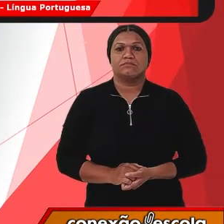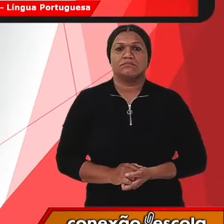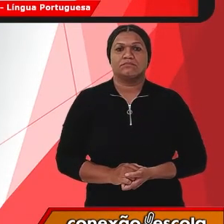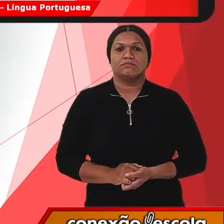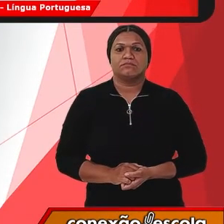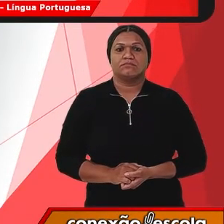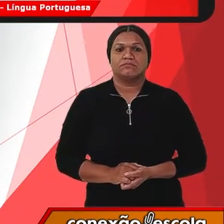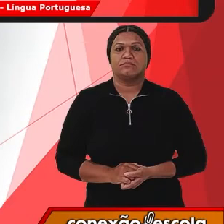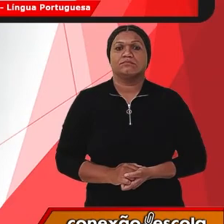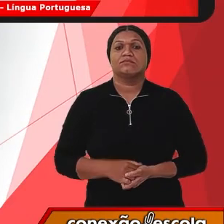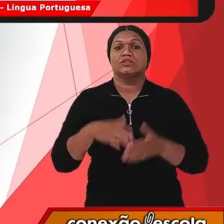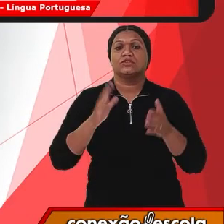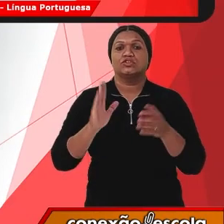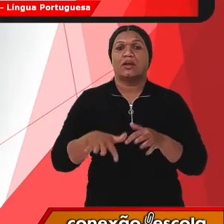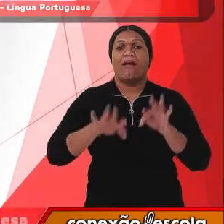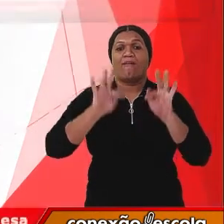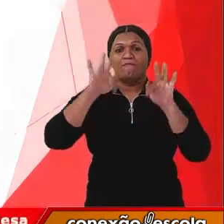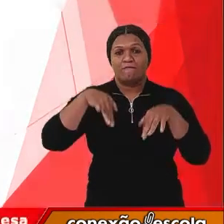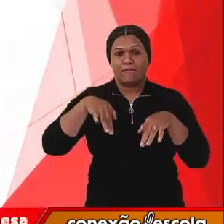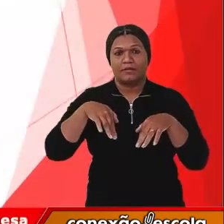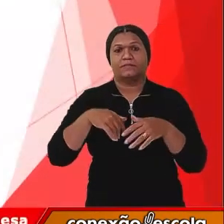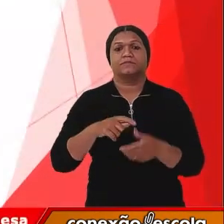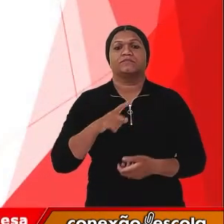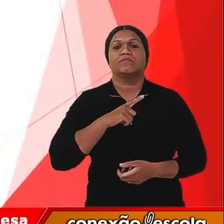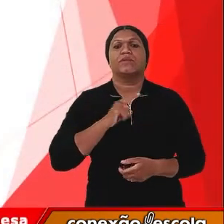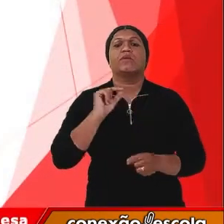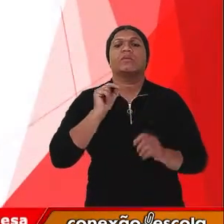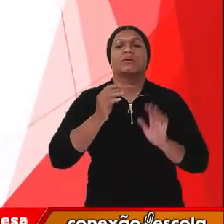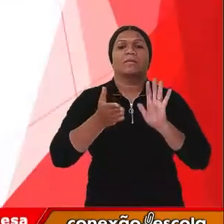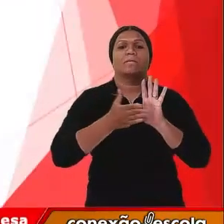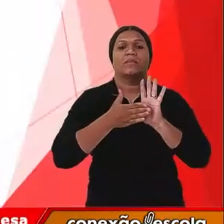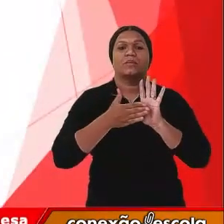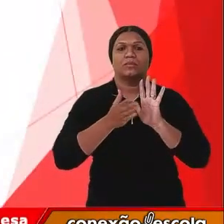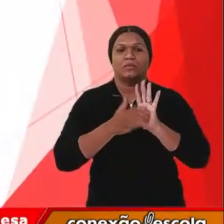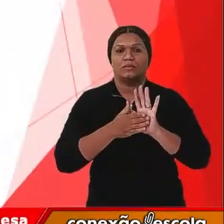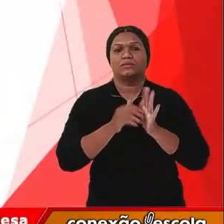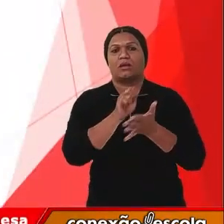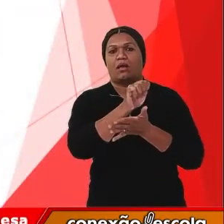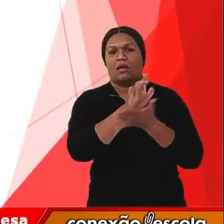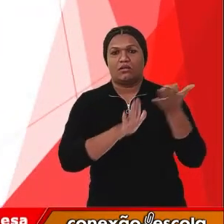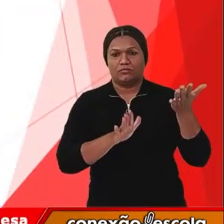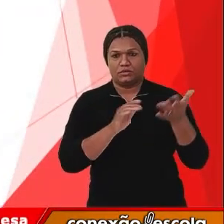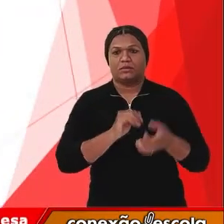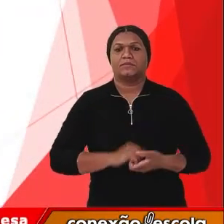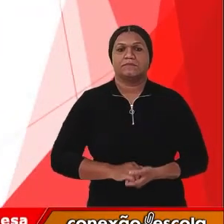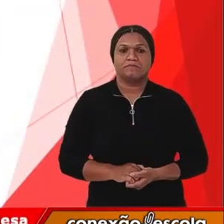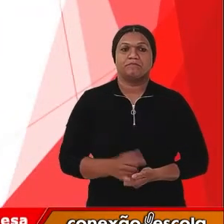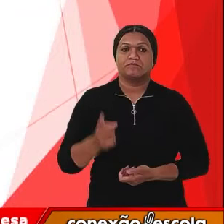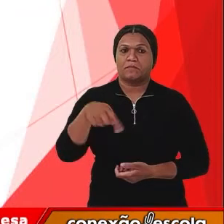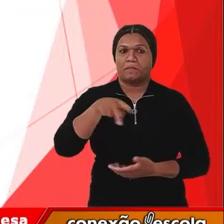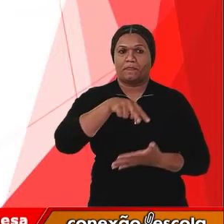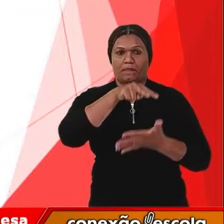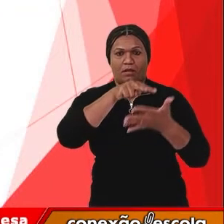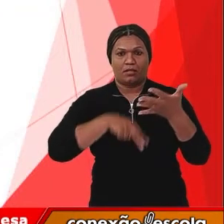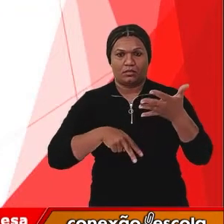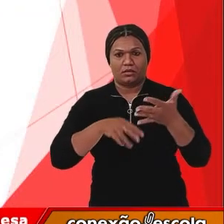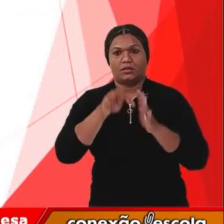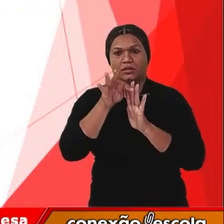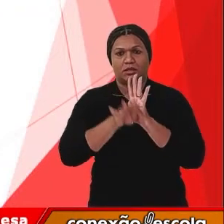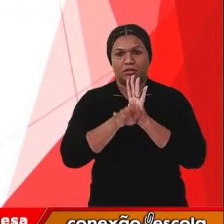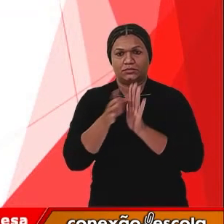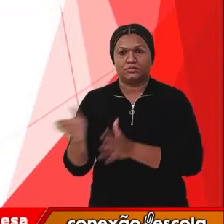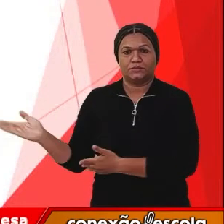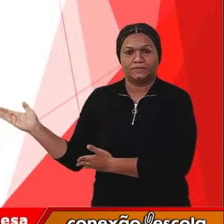temos aqui a finalizar nosso encontro uma proposta de atividade você vai ler esse